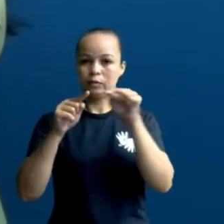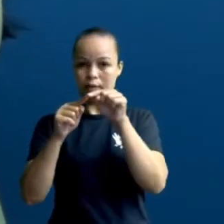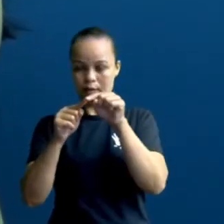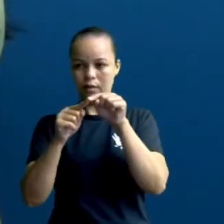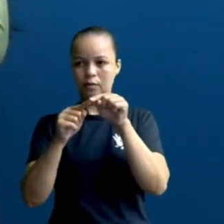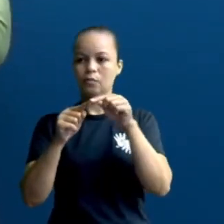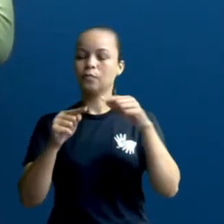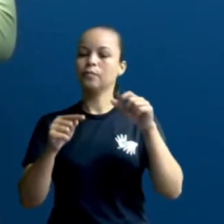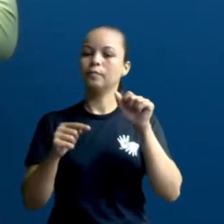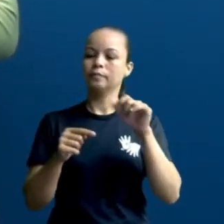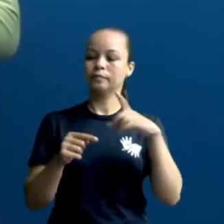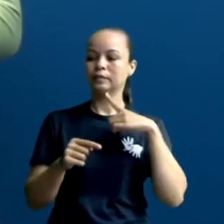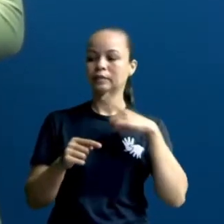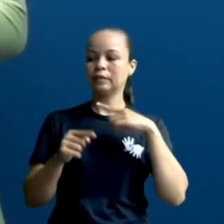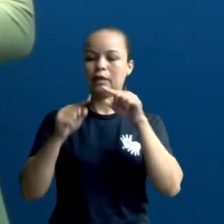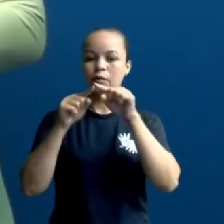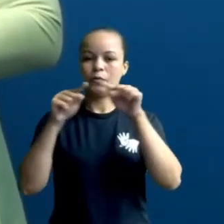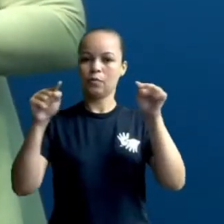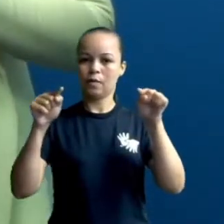um